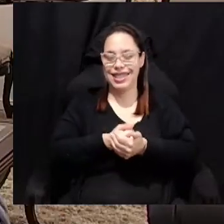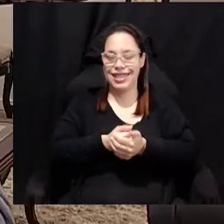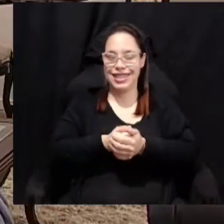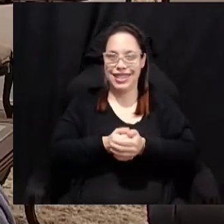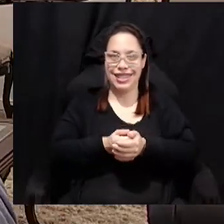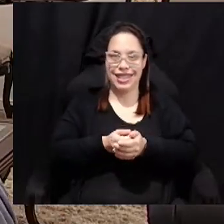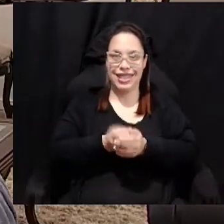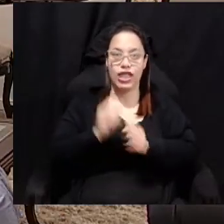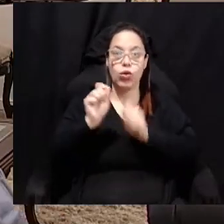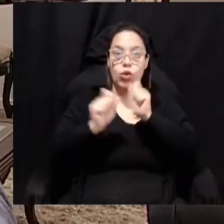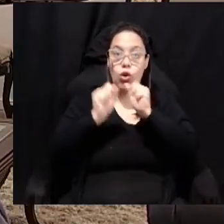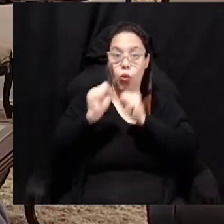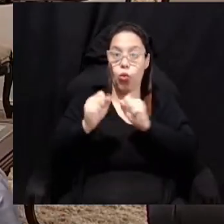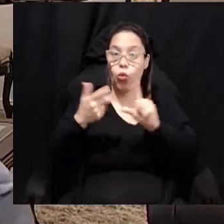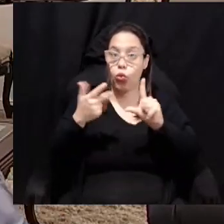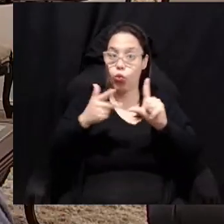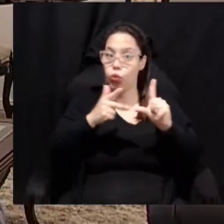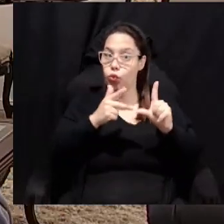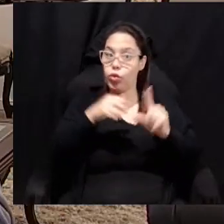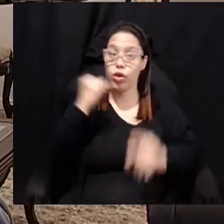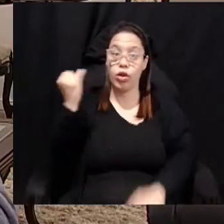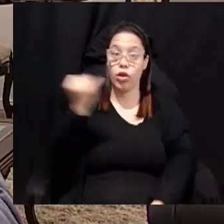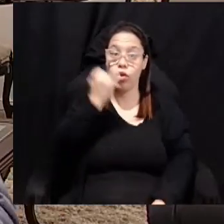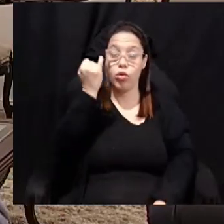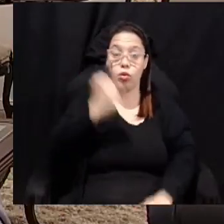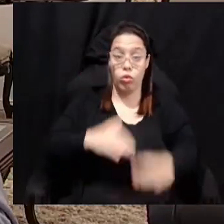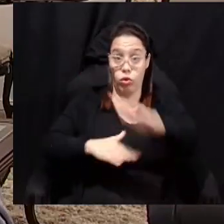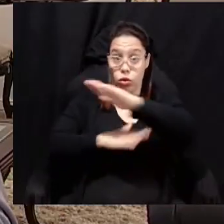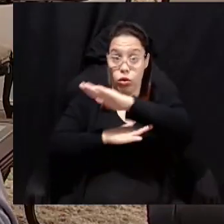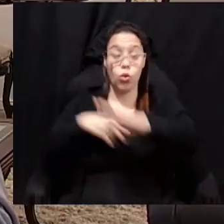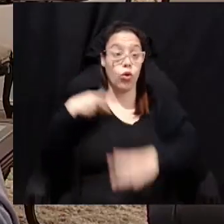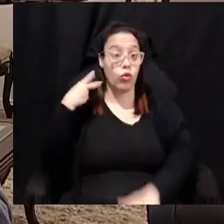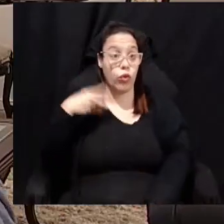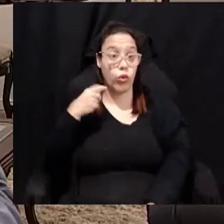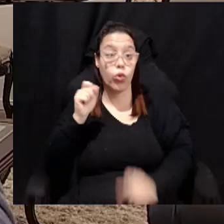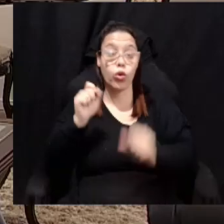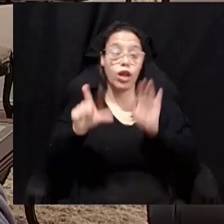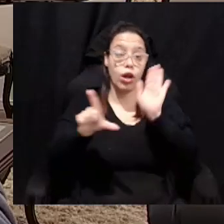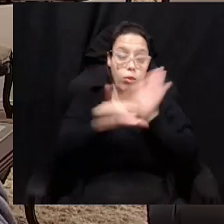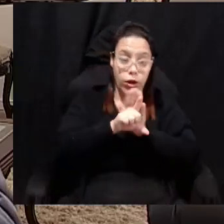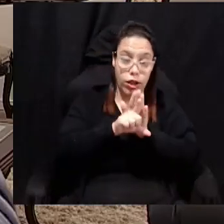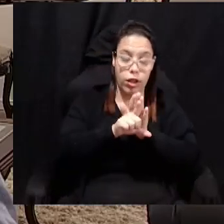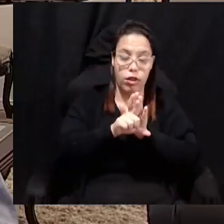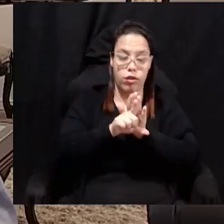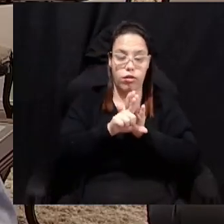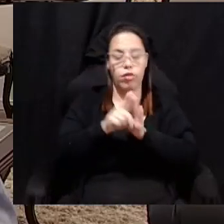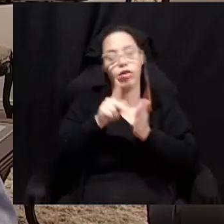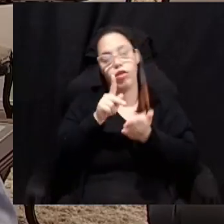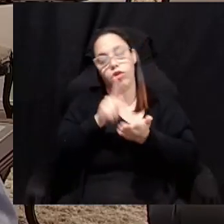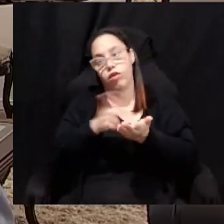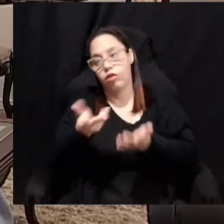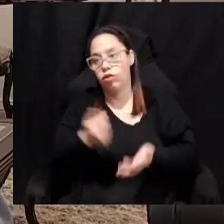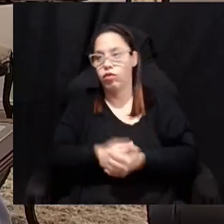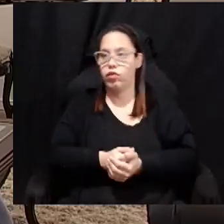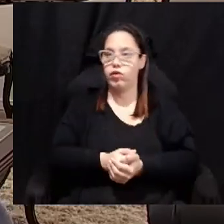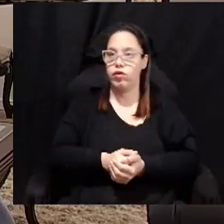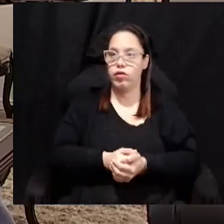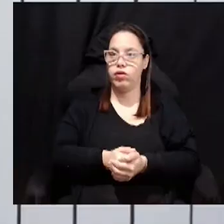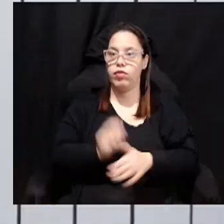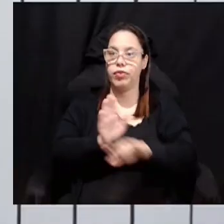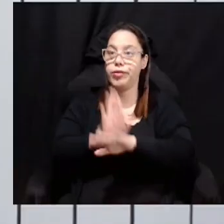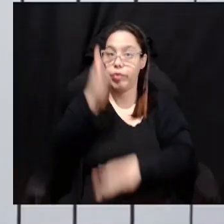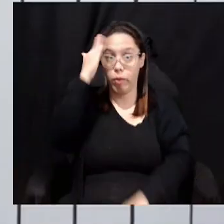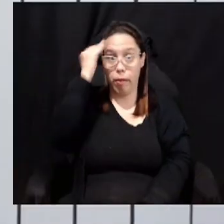poder legislativo, a importância da Câmara, dos vereadores, o que é uma lei. Na verdade, assim, ajuda eles a entenderem o que é ser